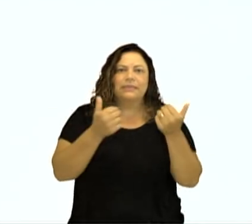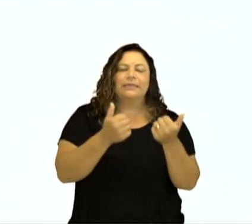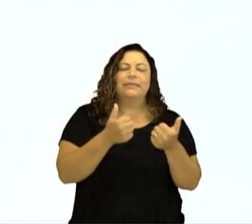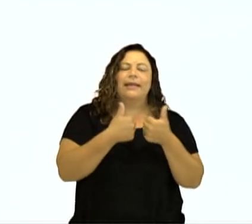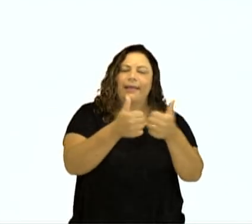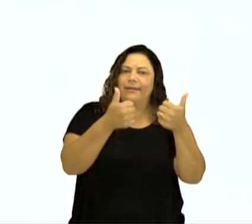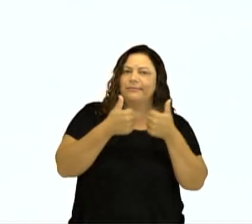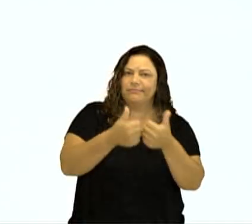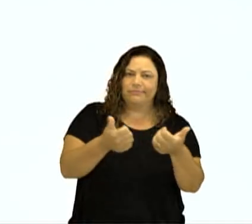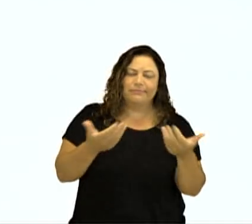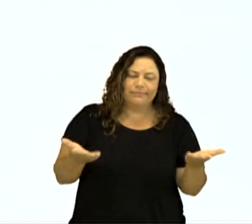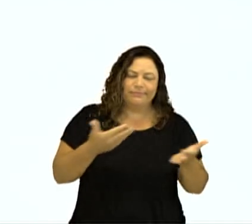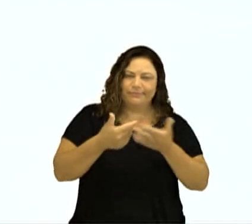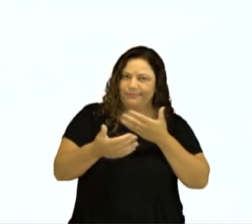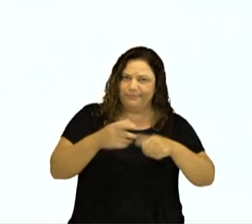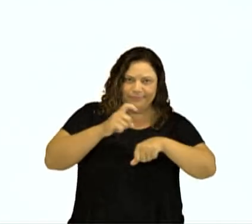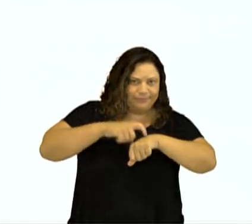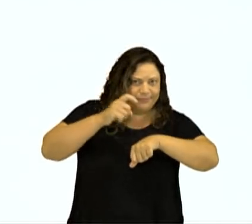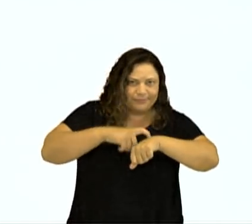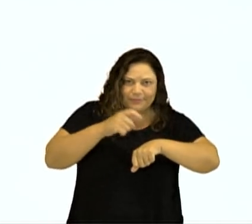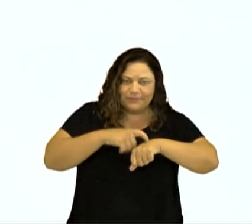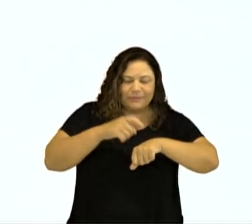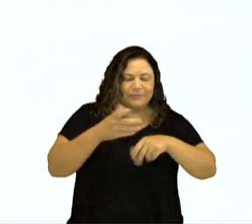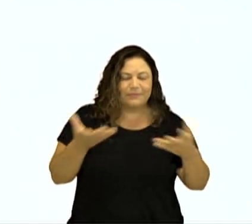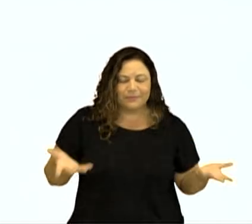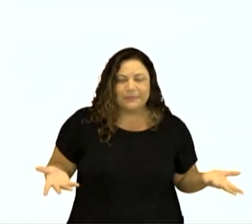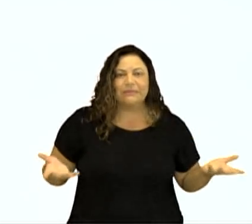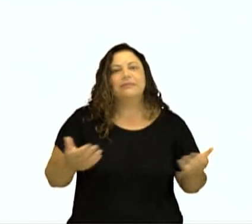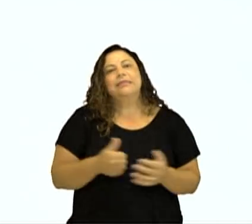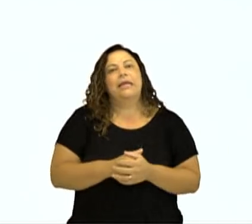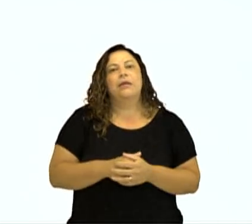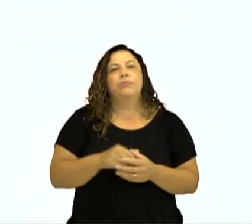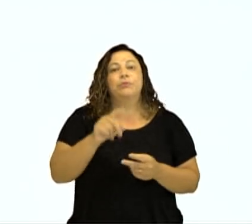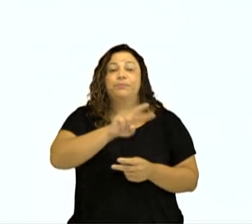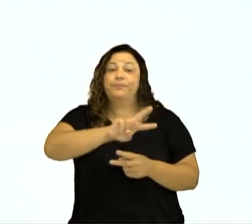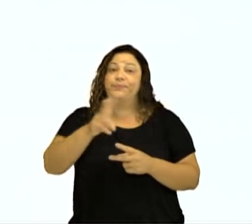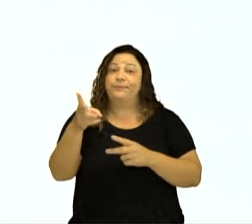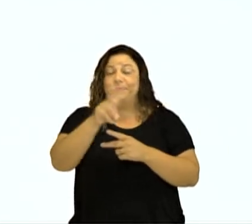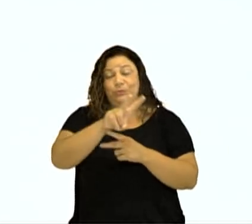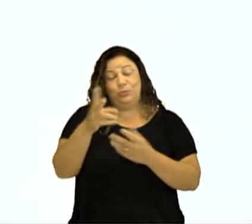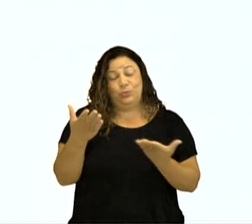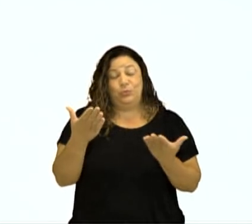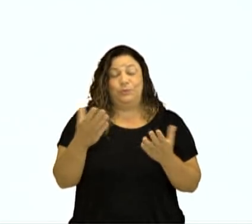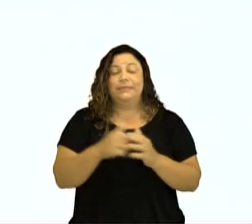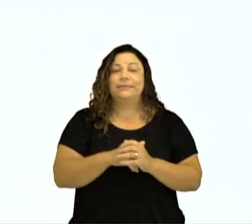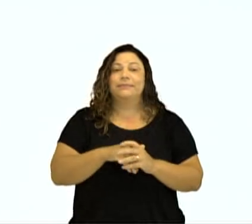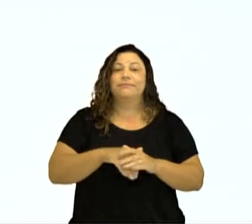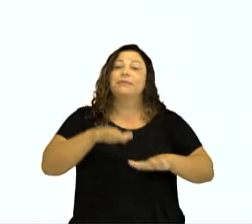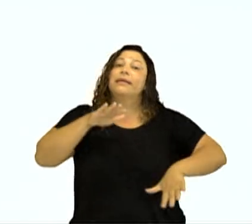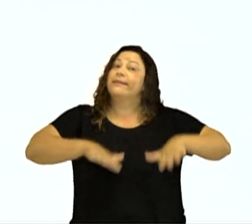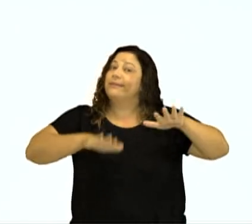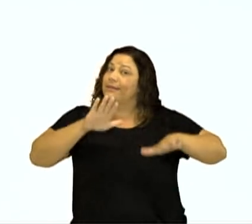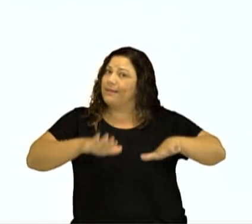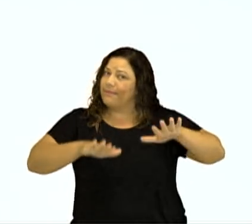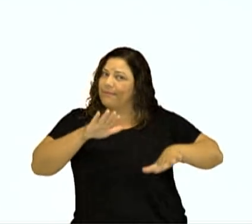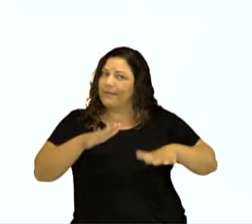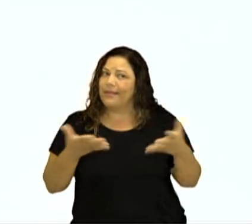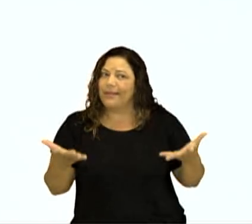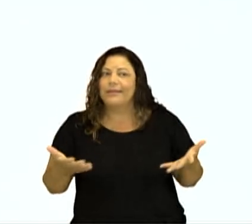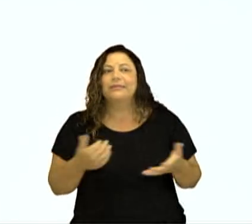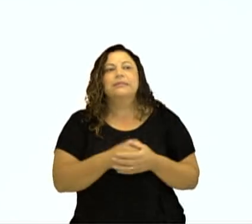vai levar um certo tempo para render essa viagem. Então, são duas grandezas também, na